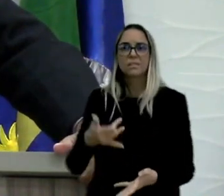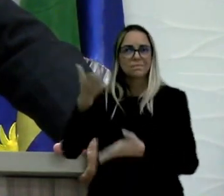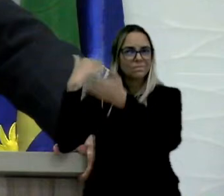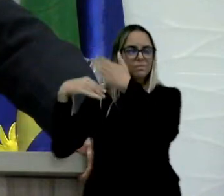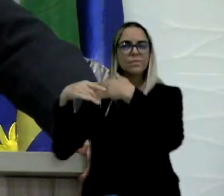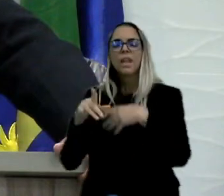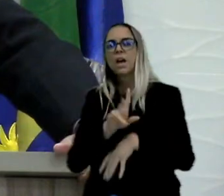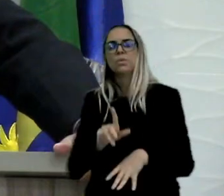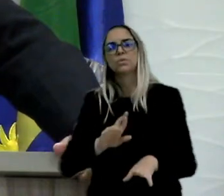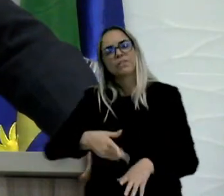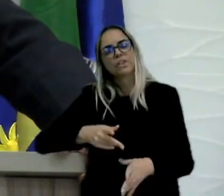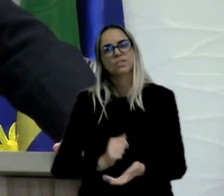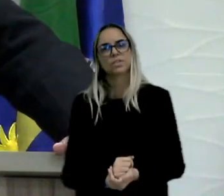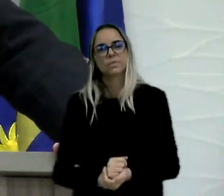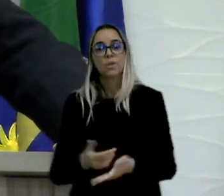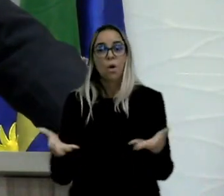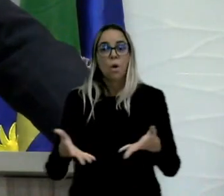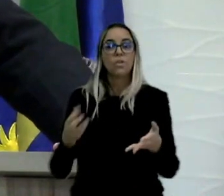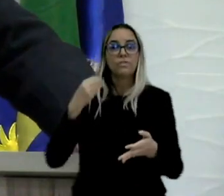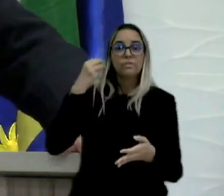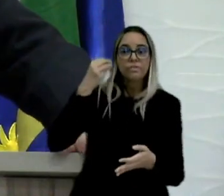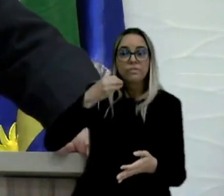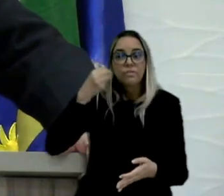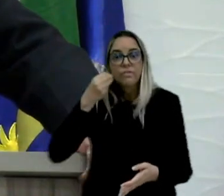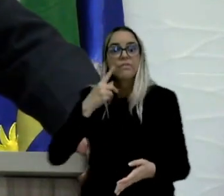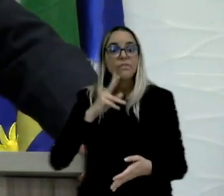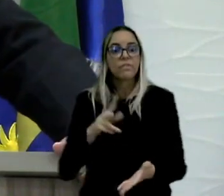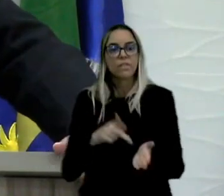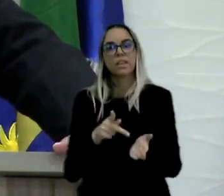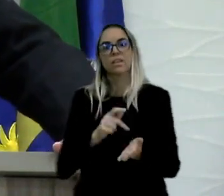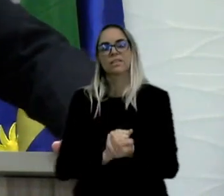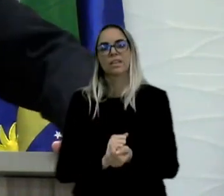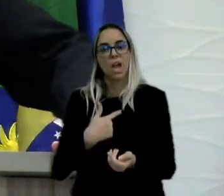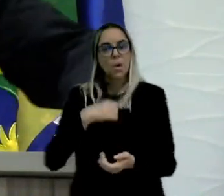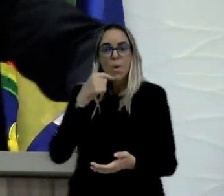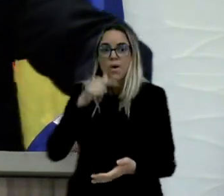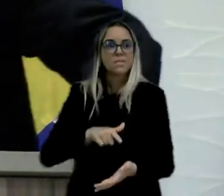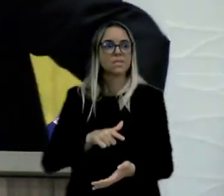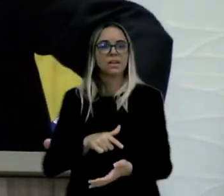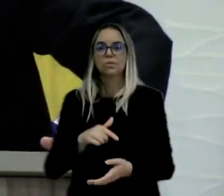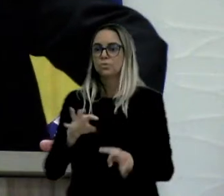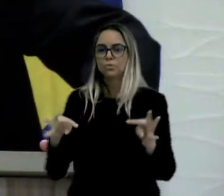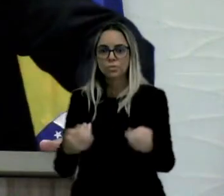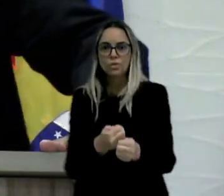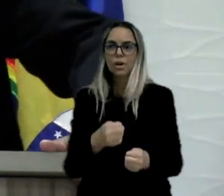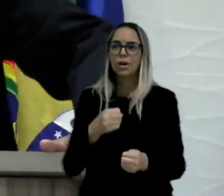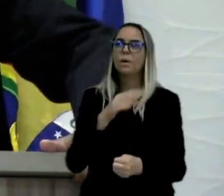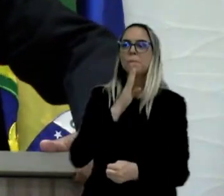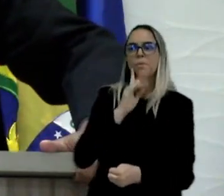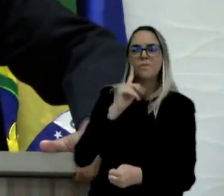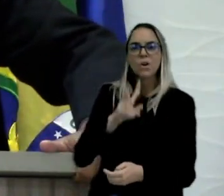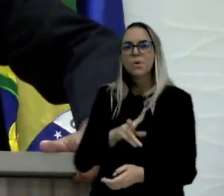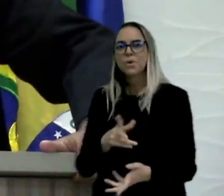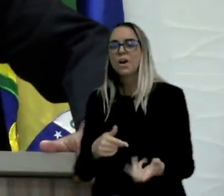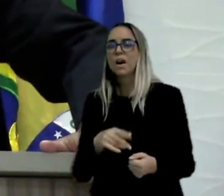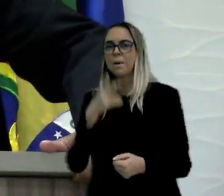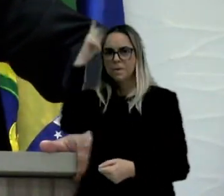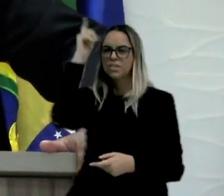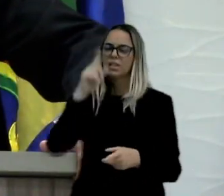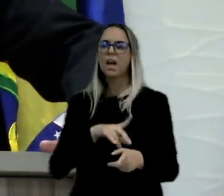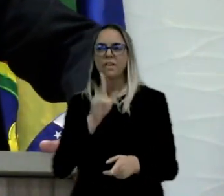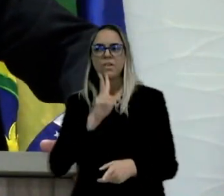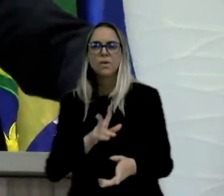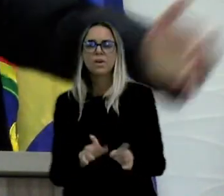cidade uma realidade que eu nunca imaginava que eu ia conseguir isso tudo Bruno e para cheg aqui na minha vida